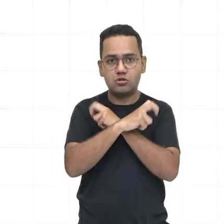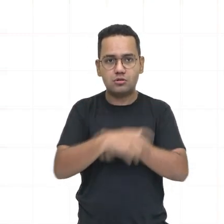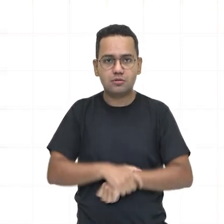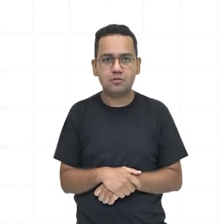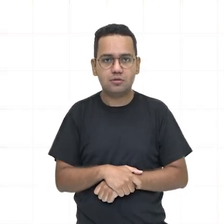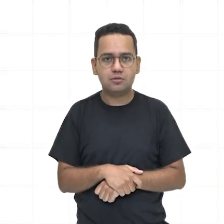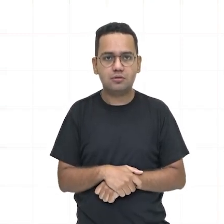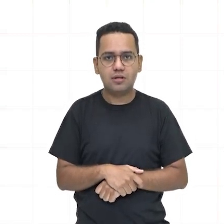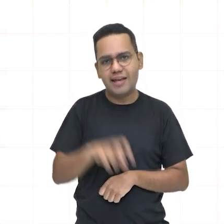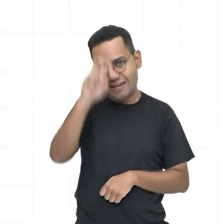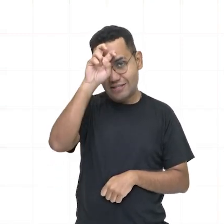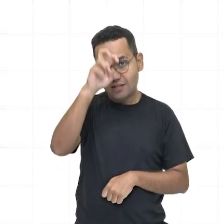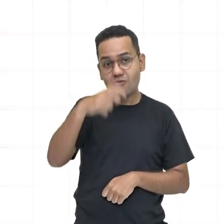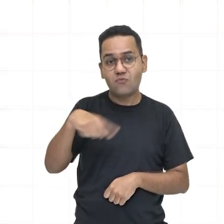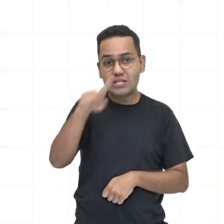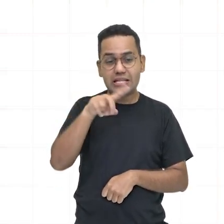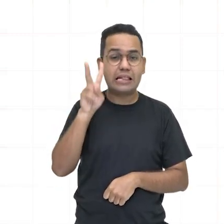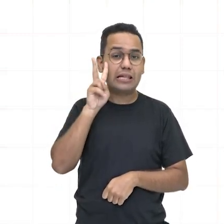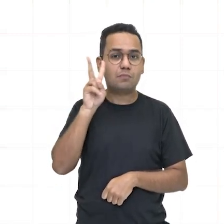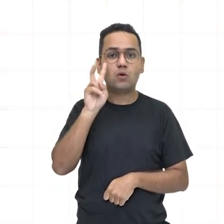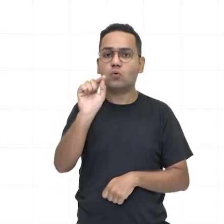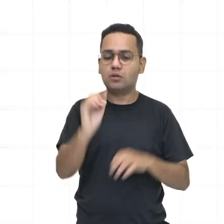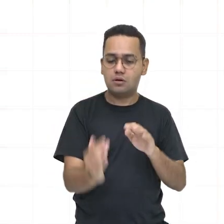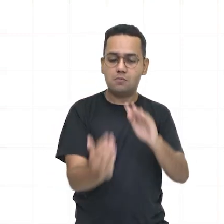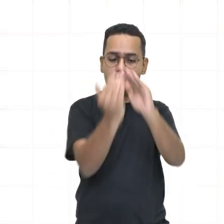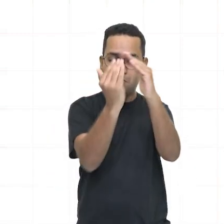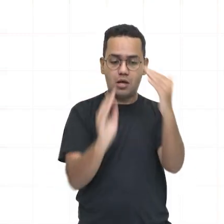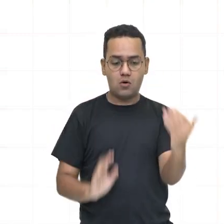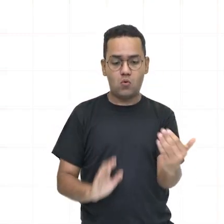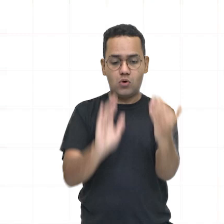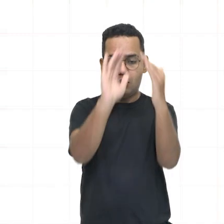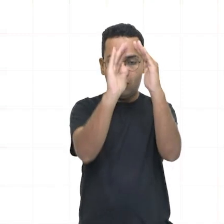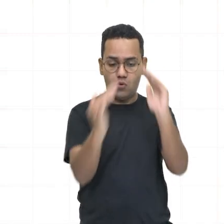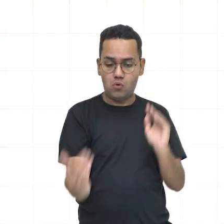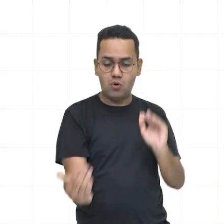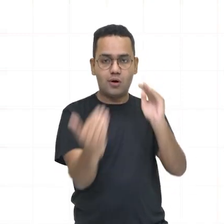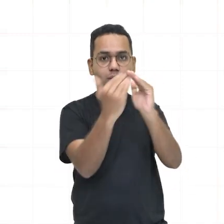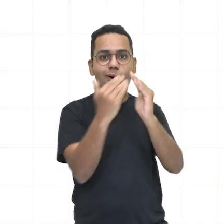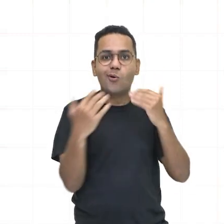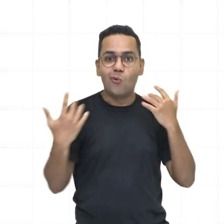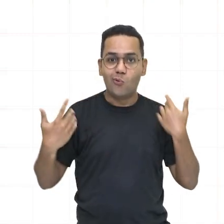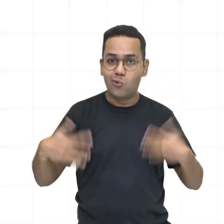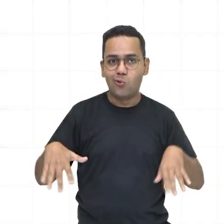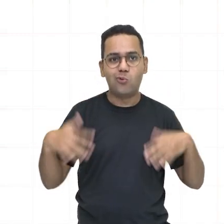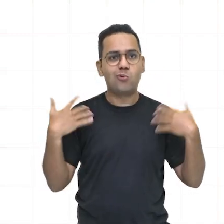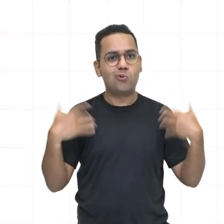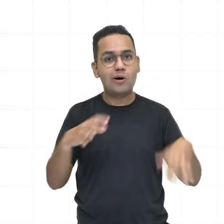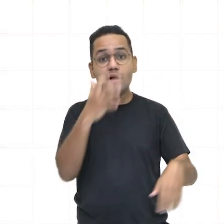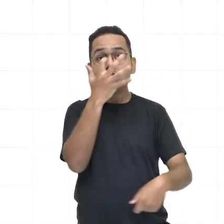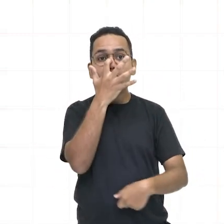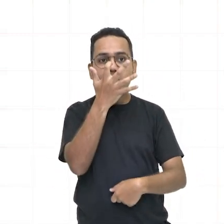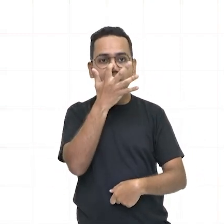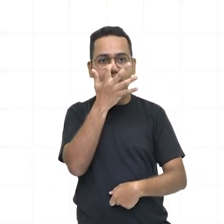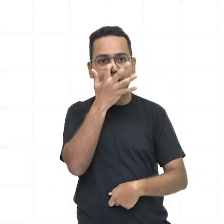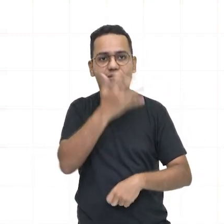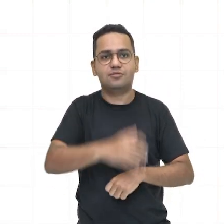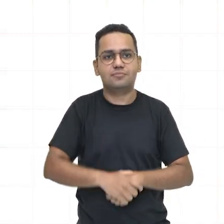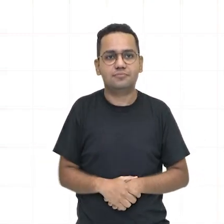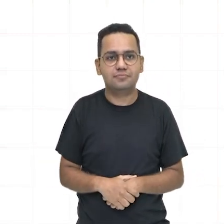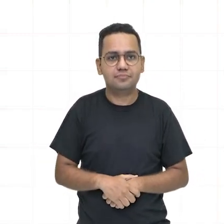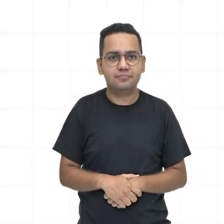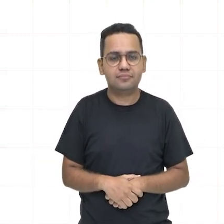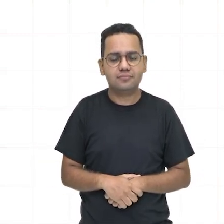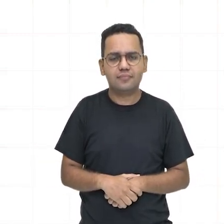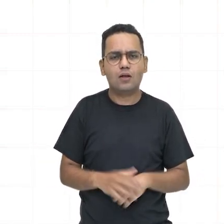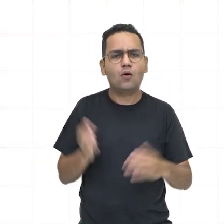daquelas pirâmides, e aí elas já são colossais, imensas nos dias de hoje. Imagina isso há algum